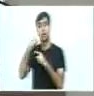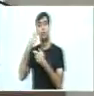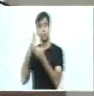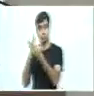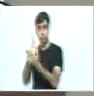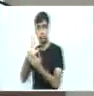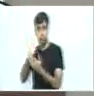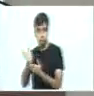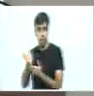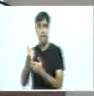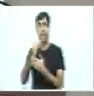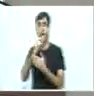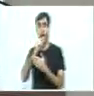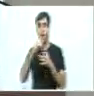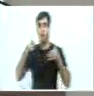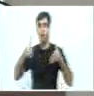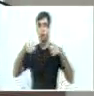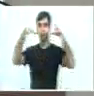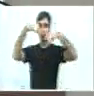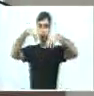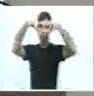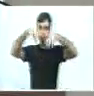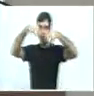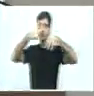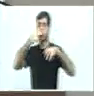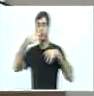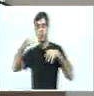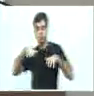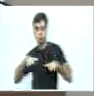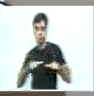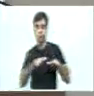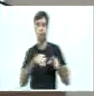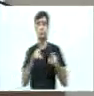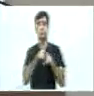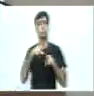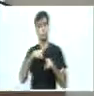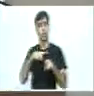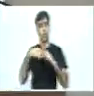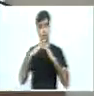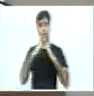de água de chuva, é uma boa iniciativa, eu